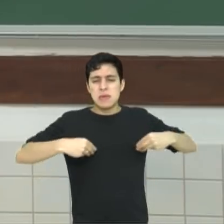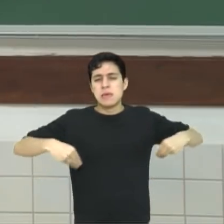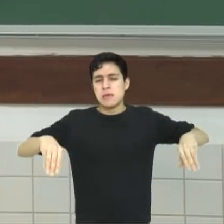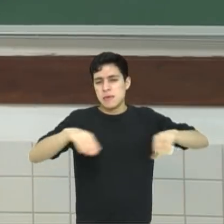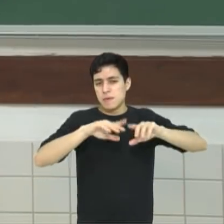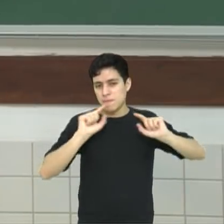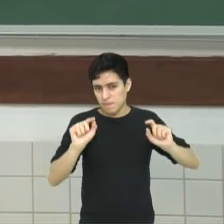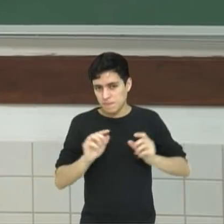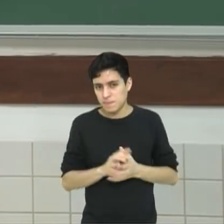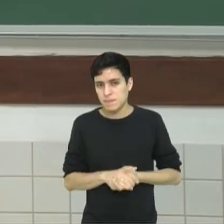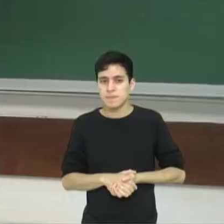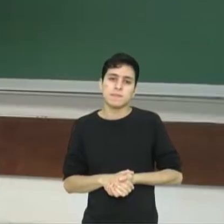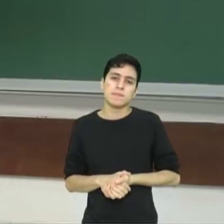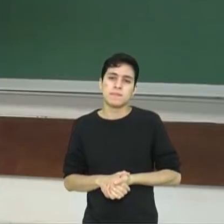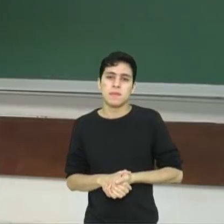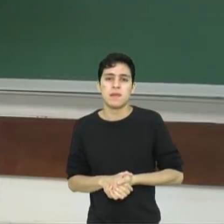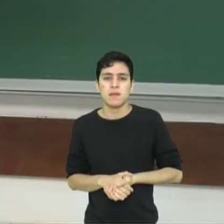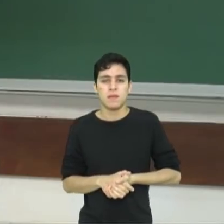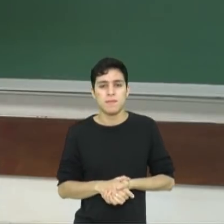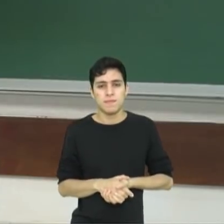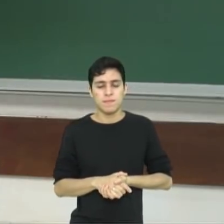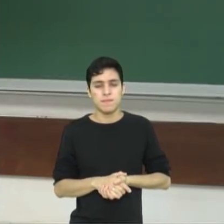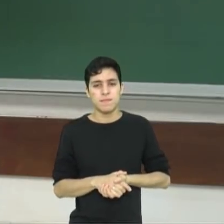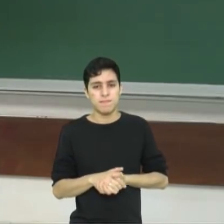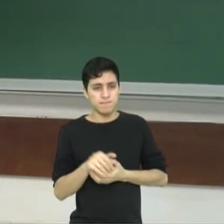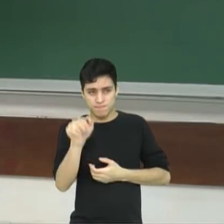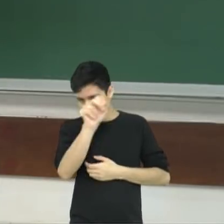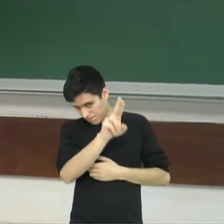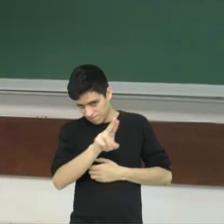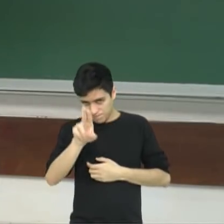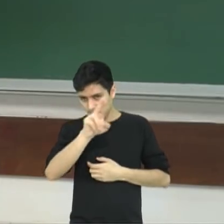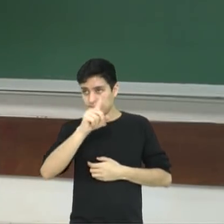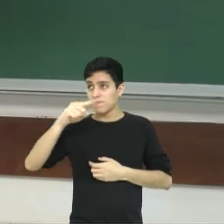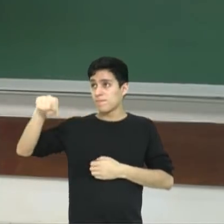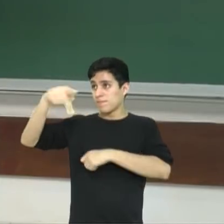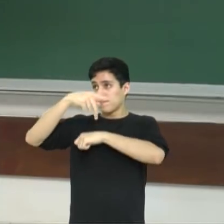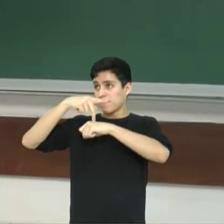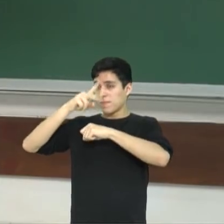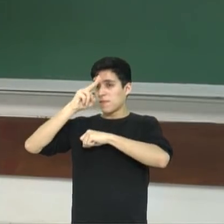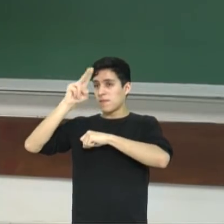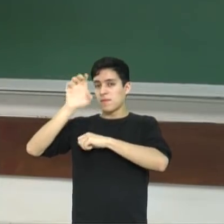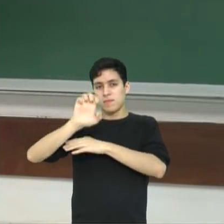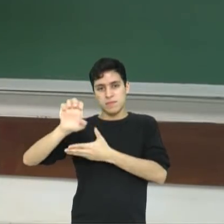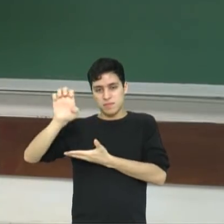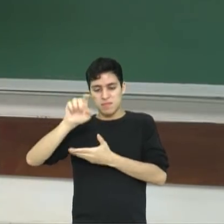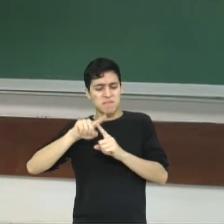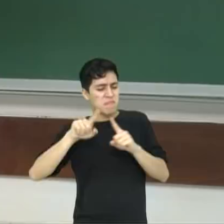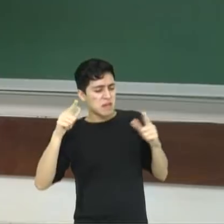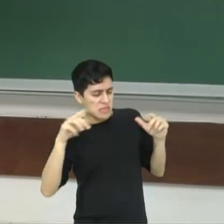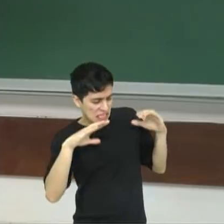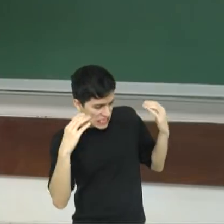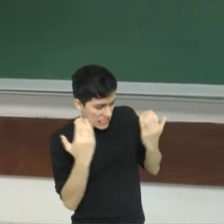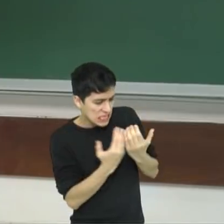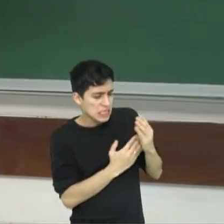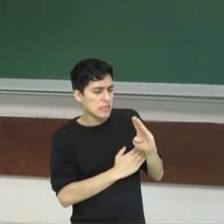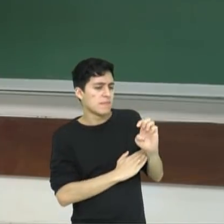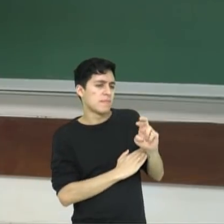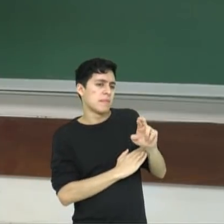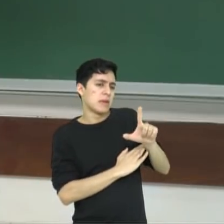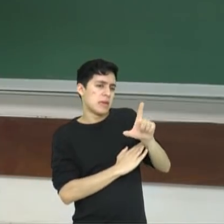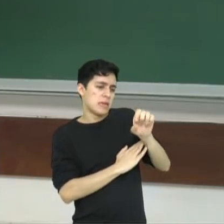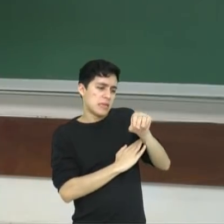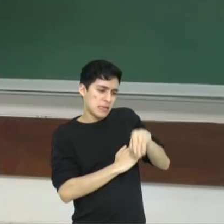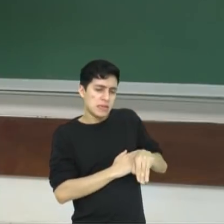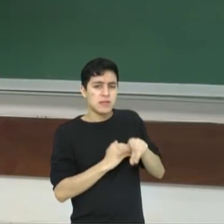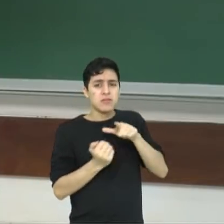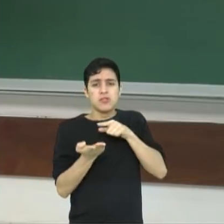territoriais que vão ser utilizadas pelas potências europeias, mas não tinha a Conferência de Berlim, professor? Não tinha os